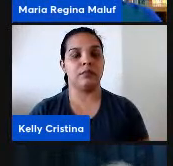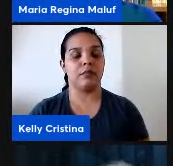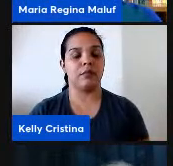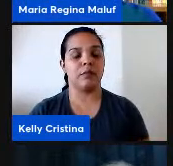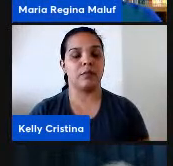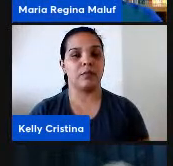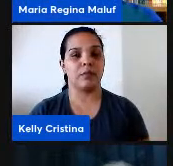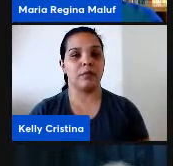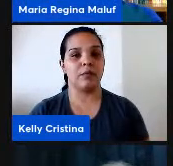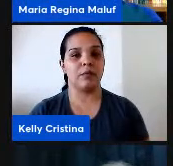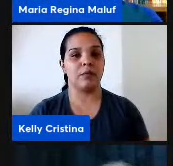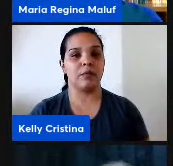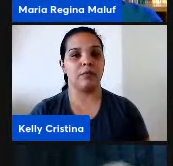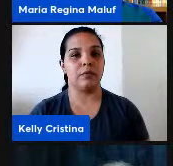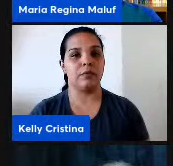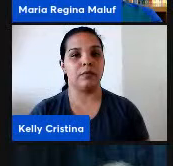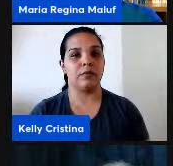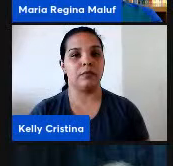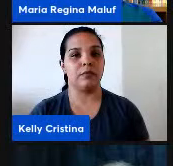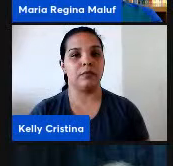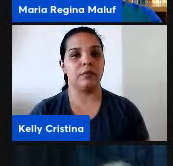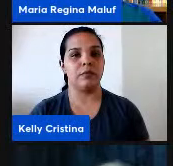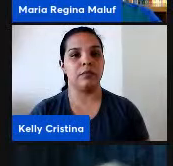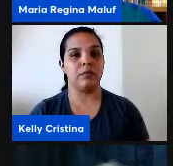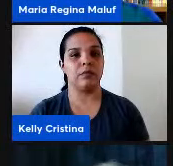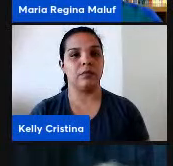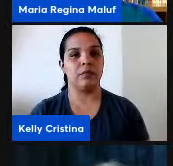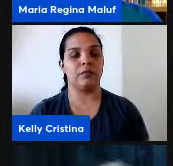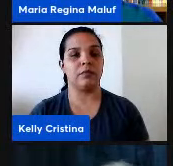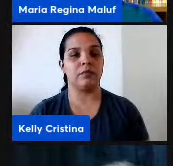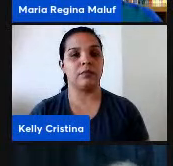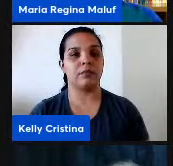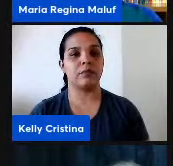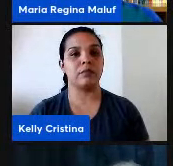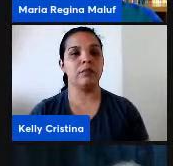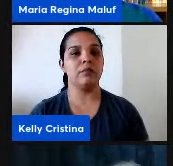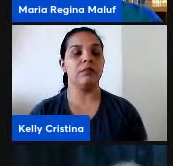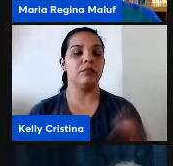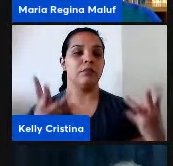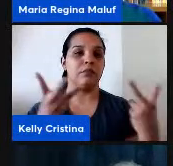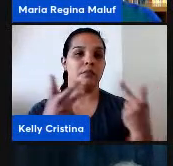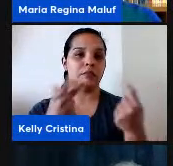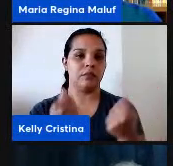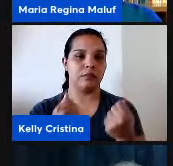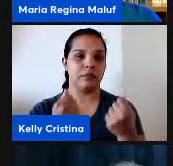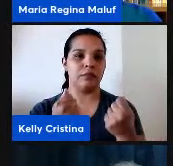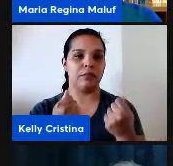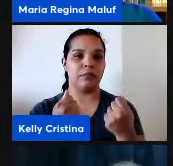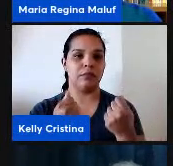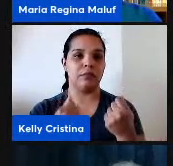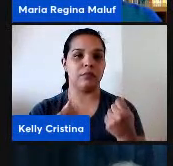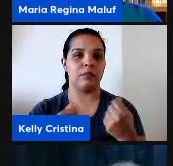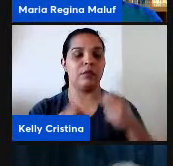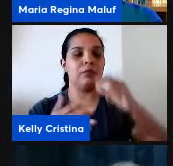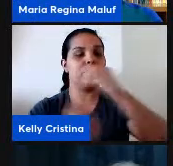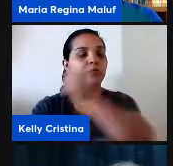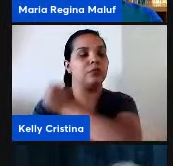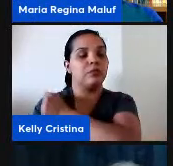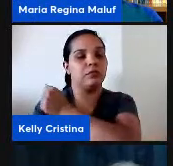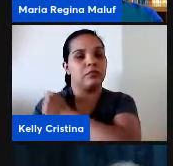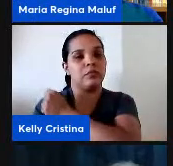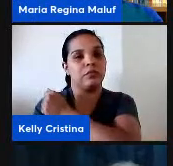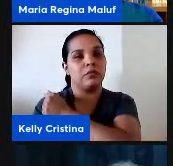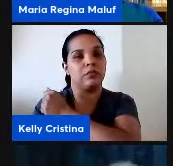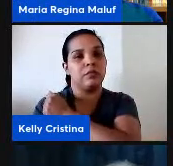a aquisição da competência leitora e aperfeiçoamento dessa competência leitora pelos nossos alunos foi